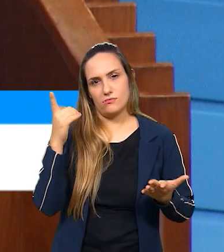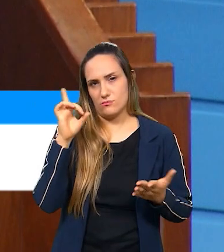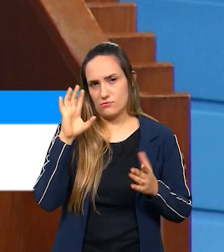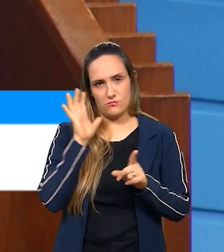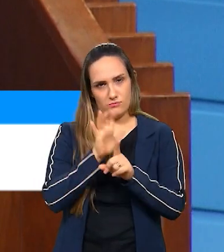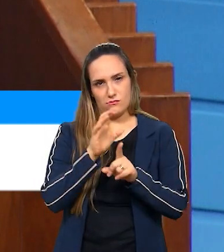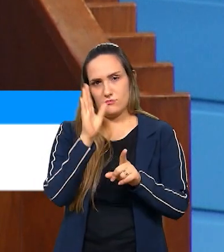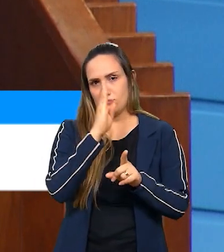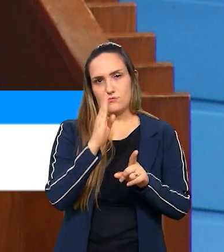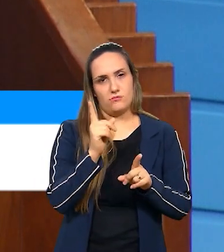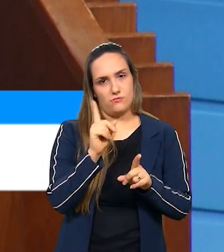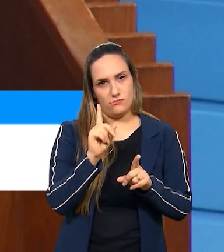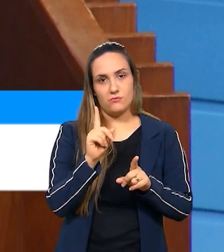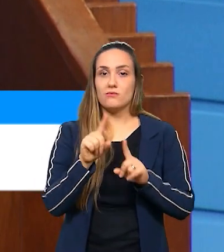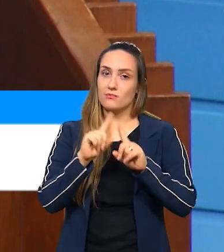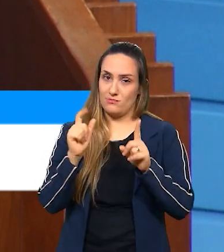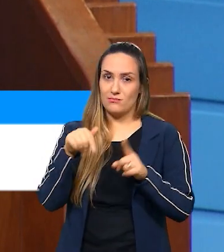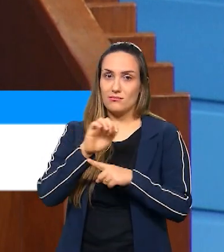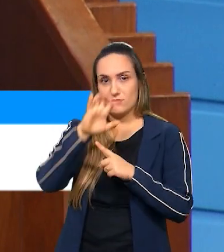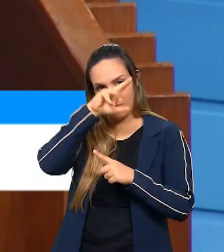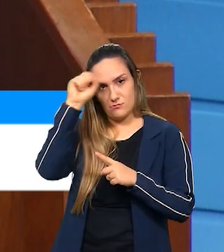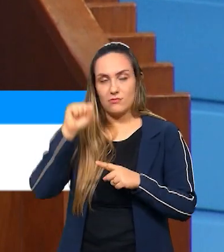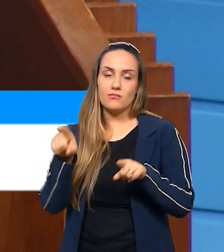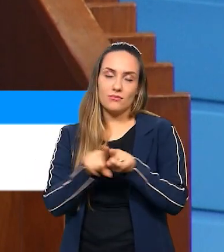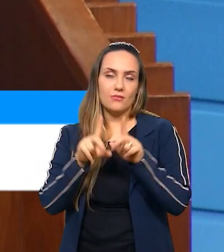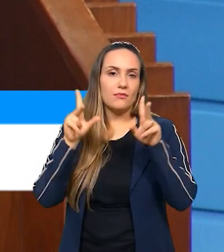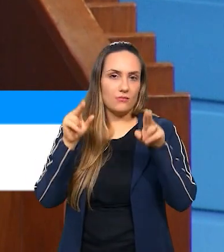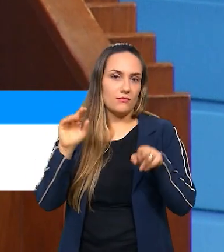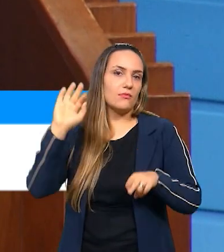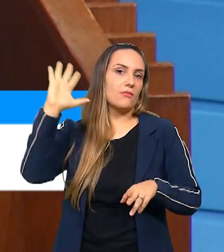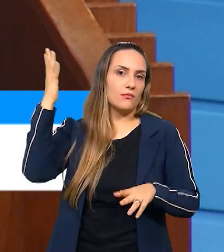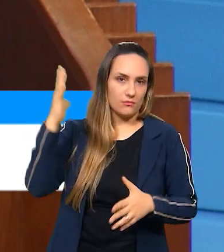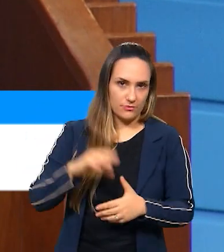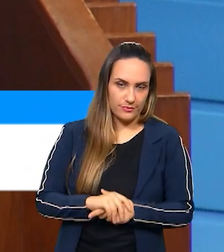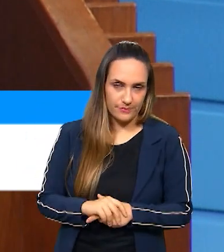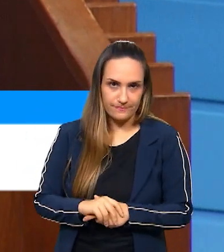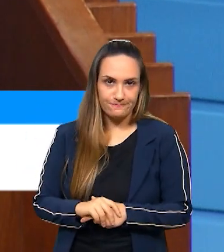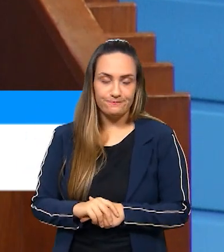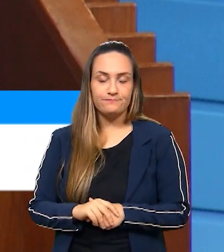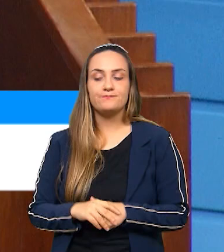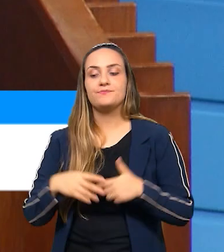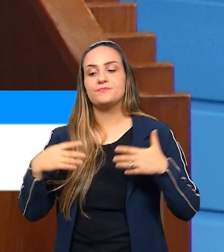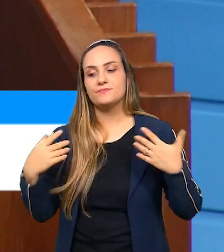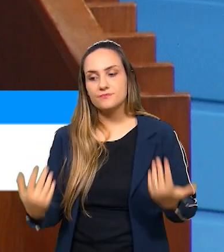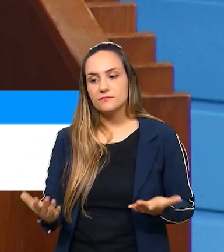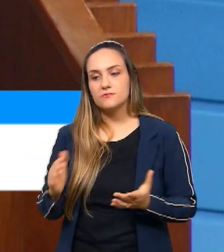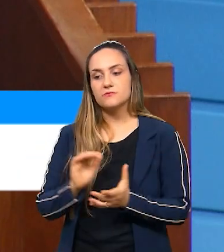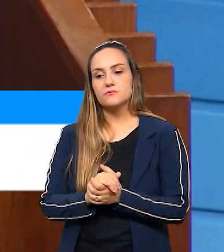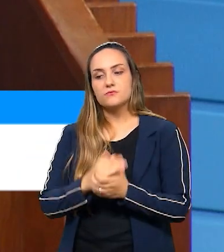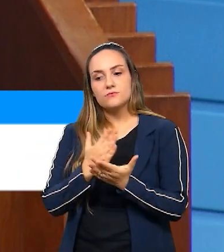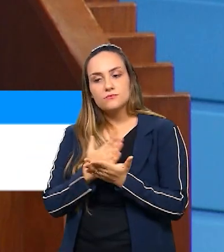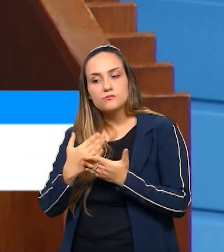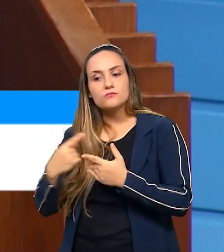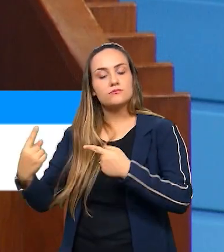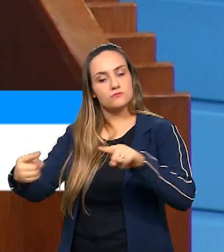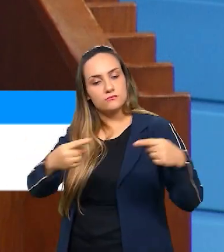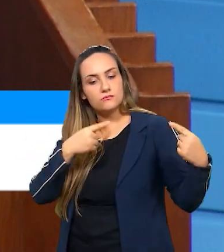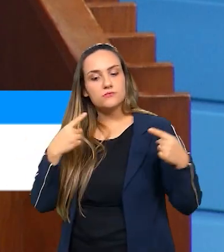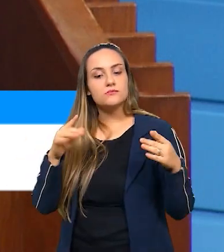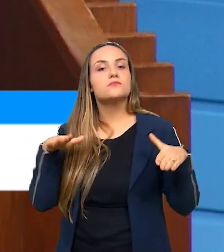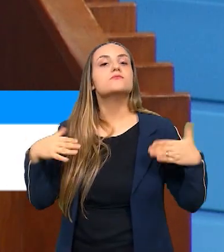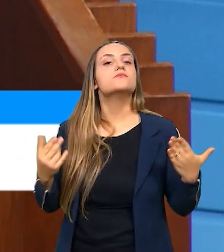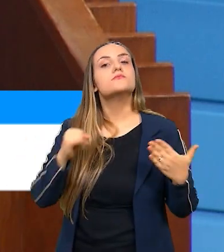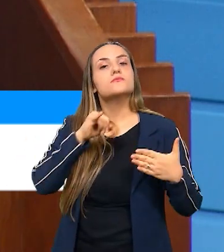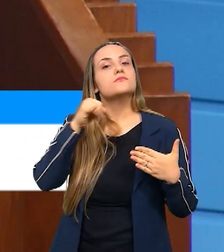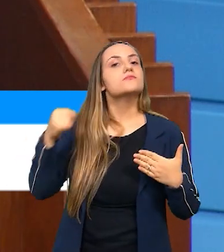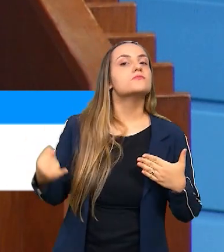essa, obviamente. Esse impacto não foi só no Brasil, e se refletiu no nosso estado também. A partir daí, começou a se discutir